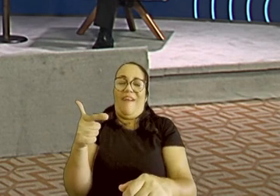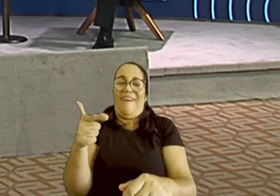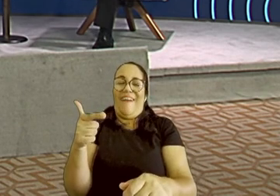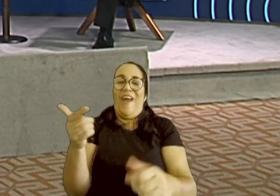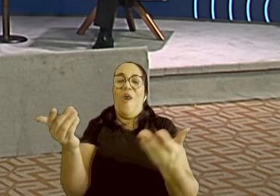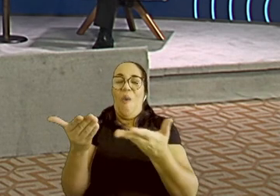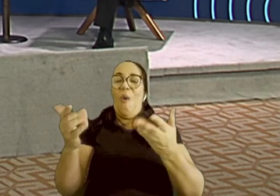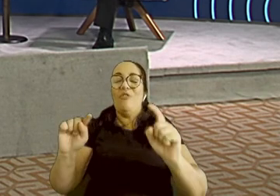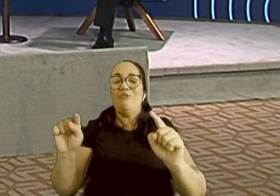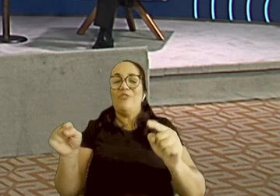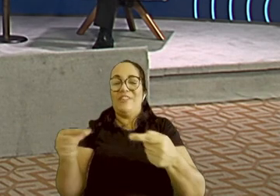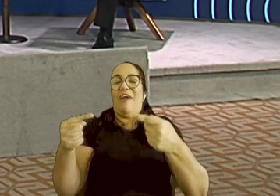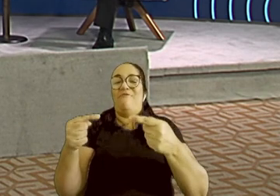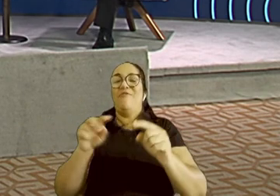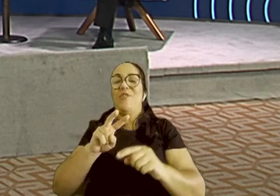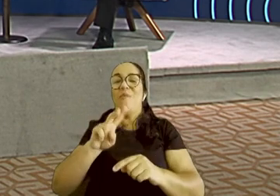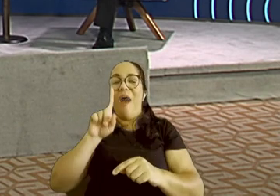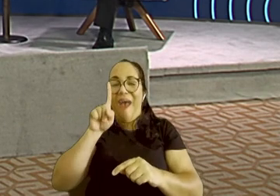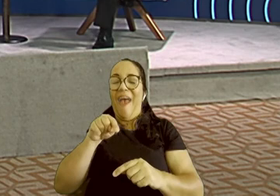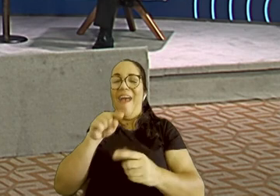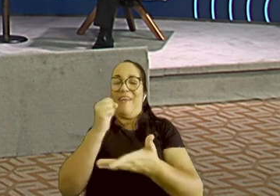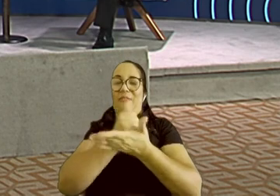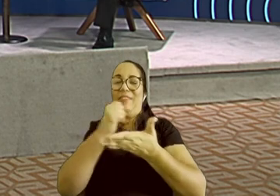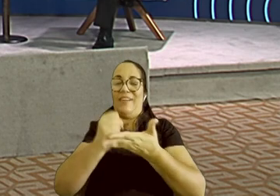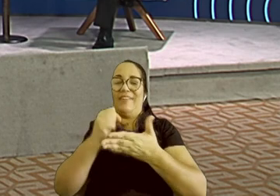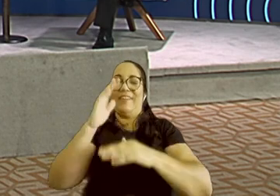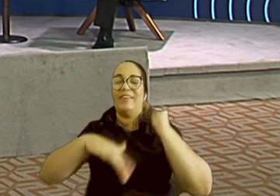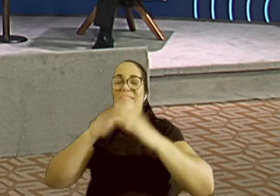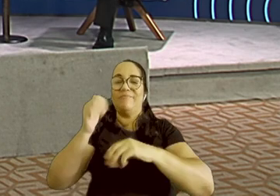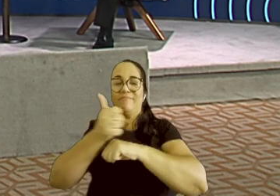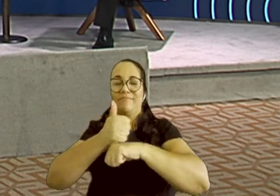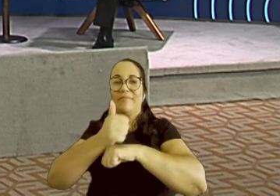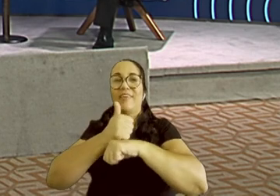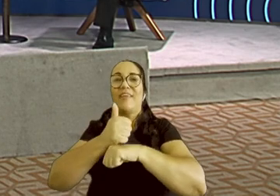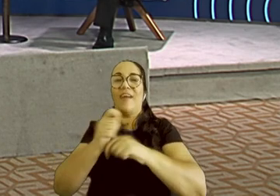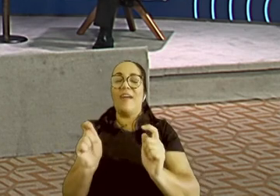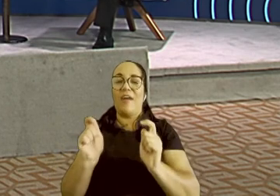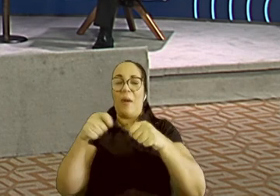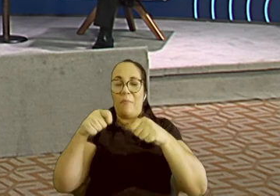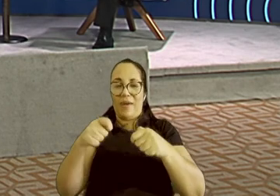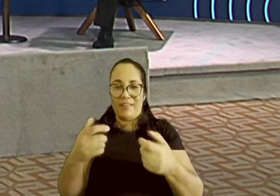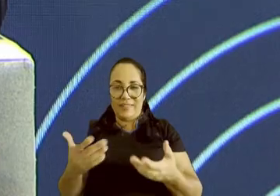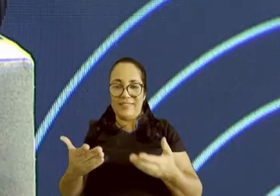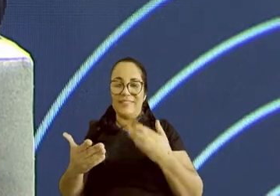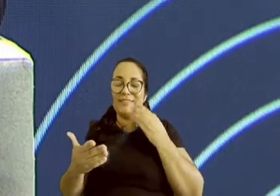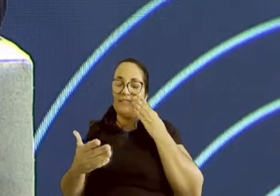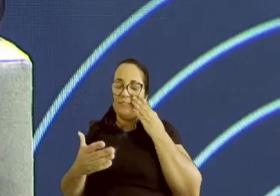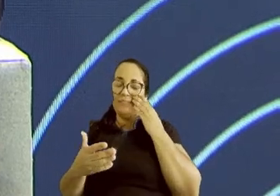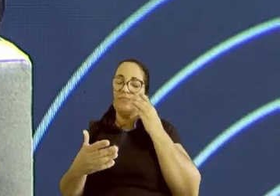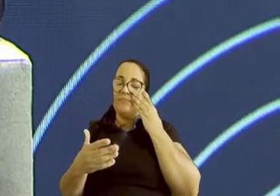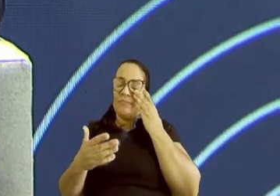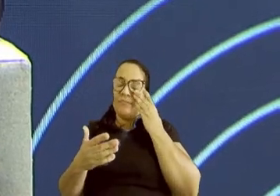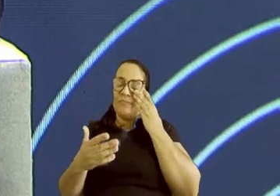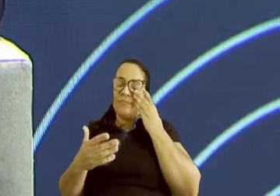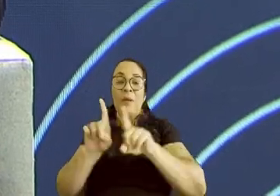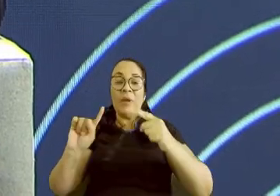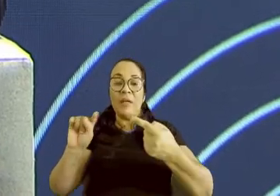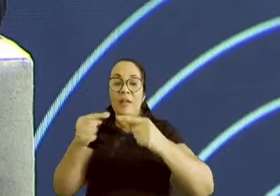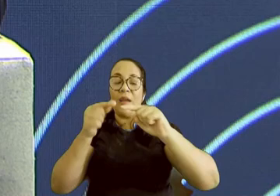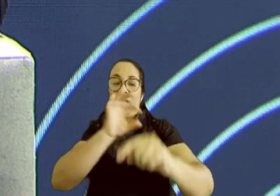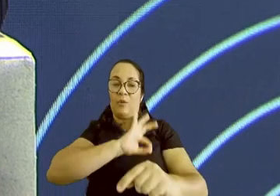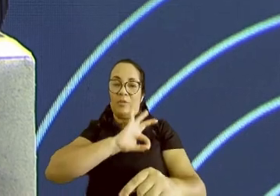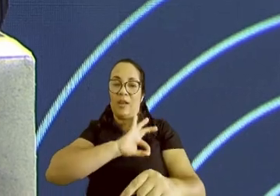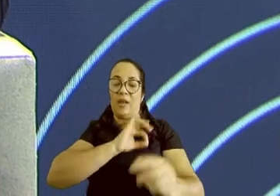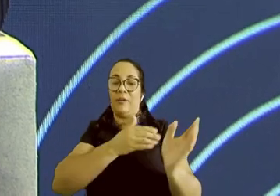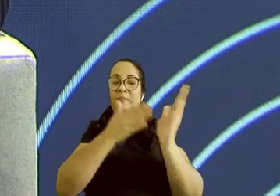seja no fim das contas o mercado tendeu aí para mais para a realidade da vida né Então realmente muito fora e o Marcelo tocou num ponto aqui que são os Fundos né